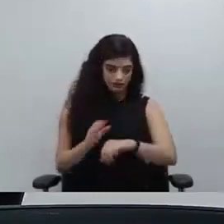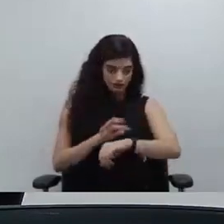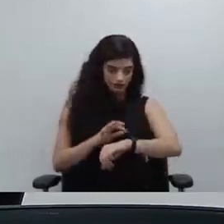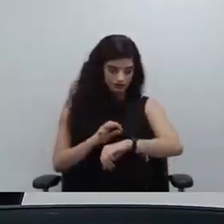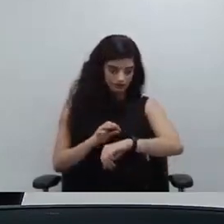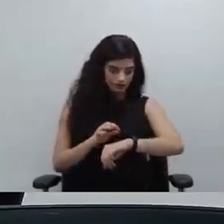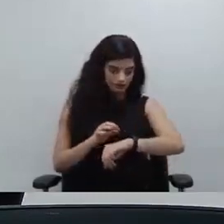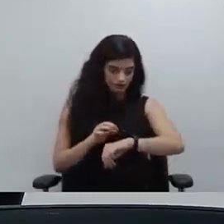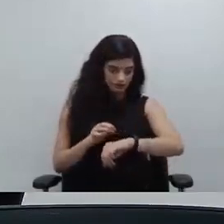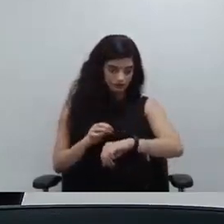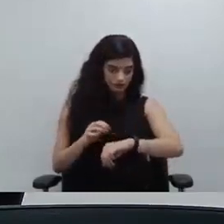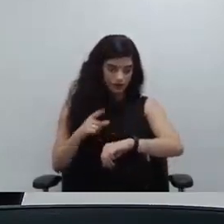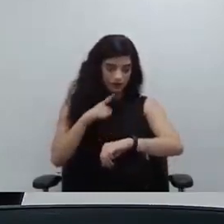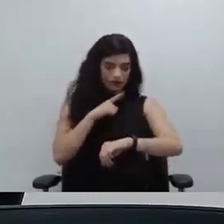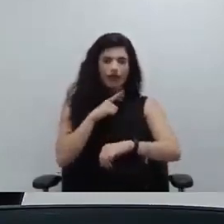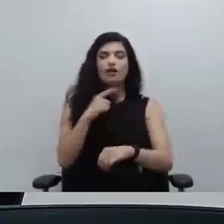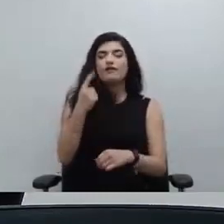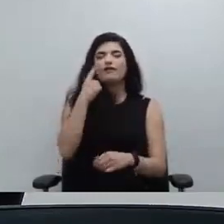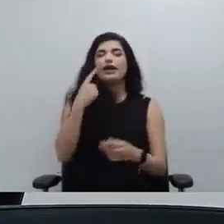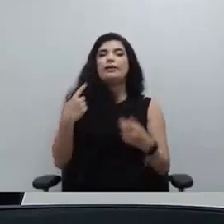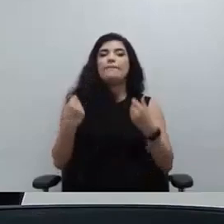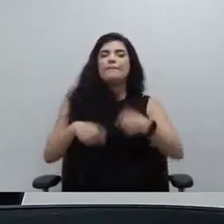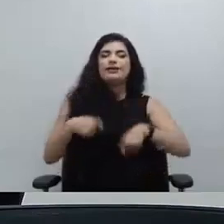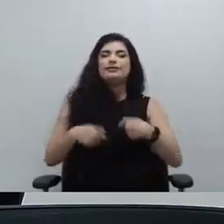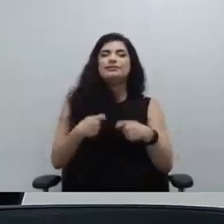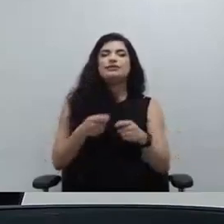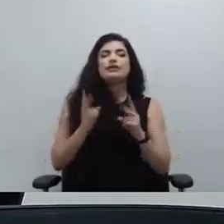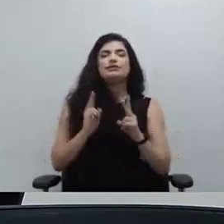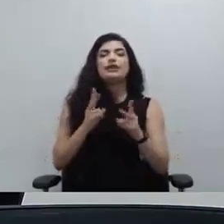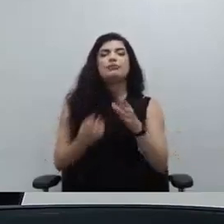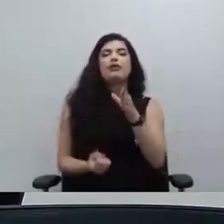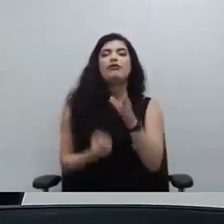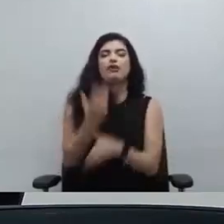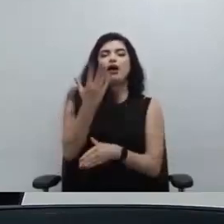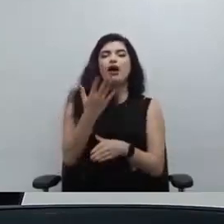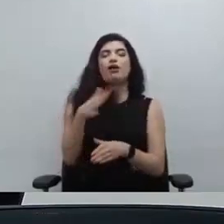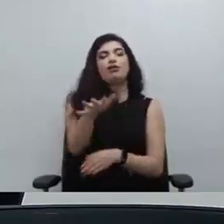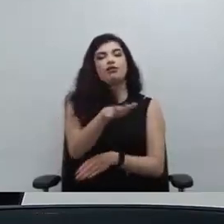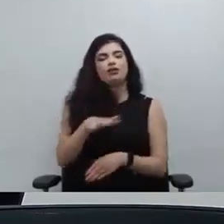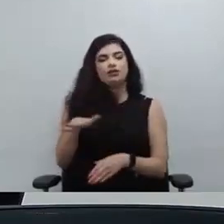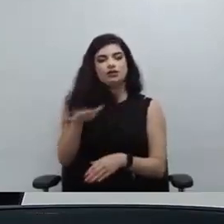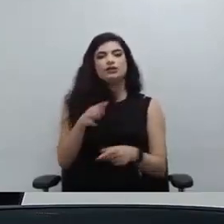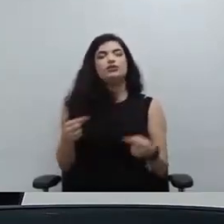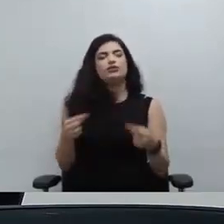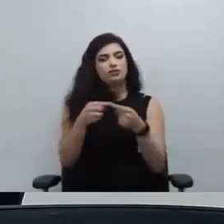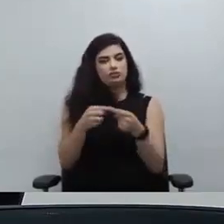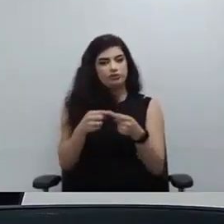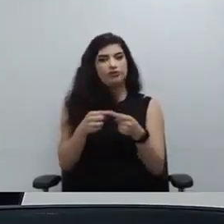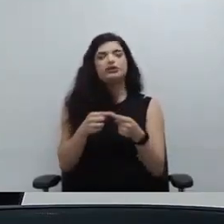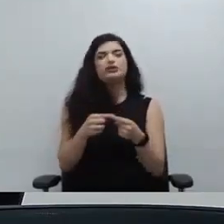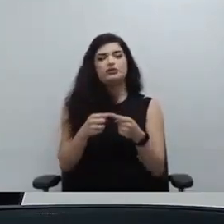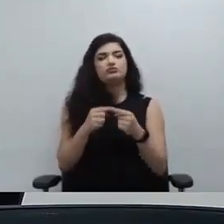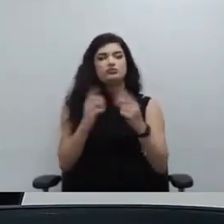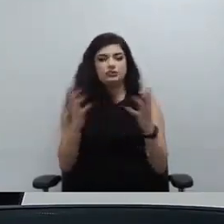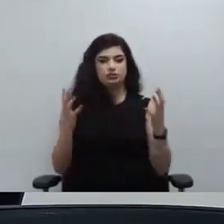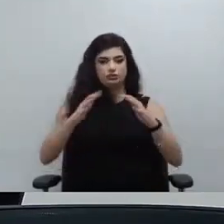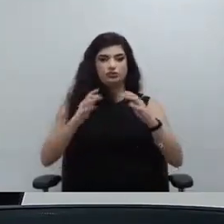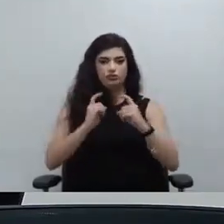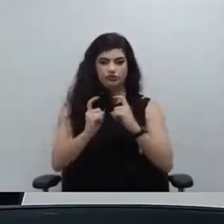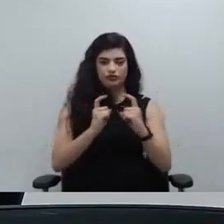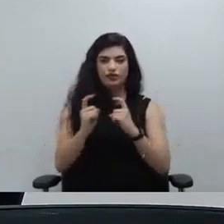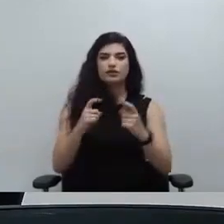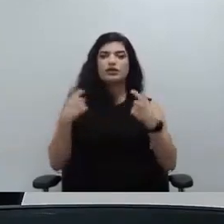Geral defende que é preciso que sejam criados mecanismos para que o conteúdo regional, tão ricamente reunido durante as pré-conferências,